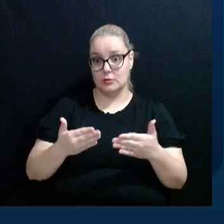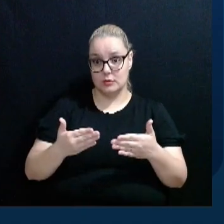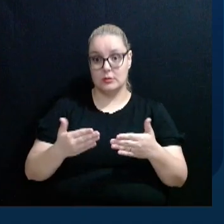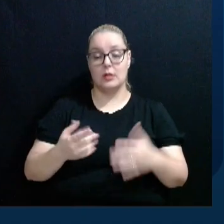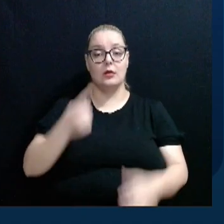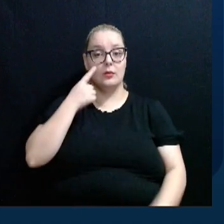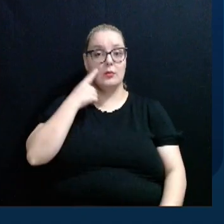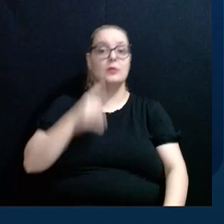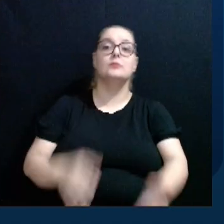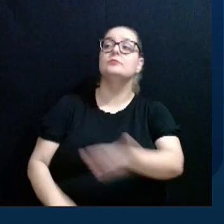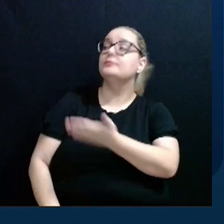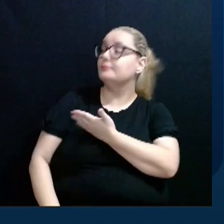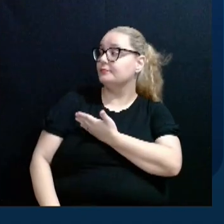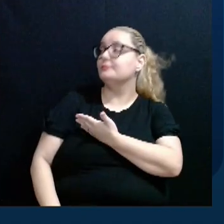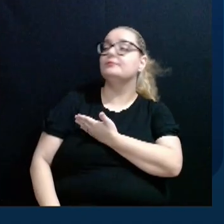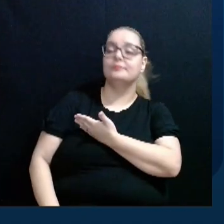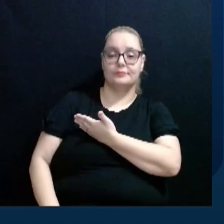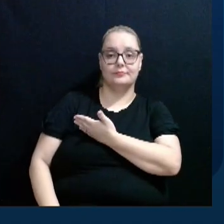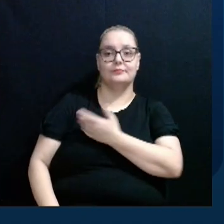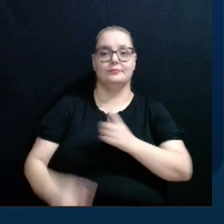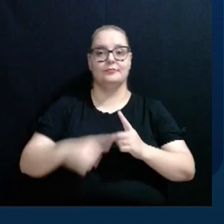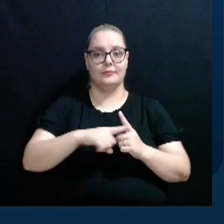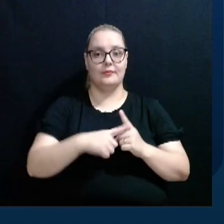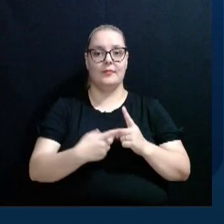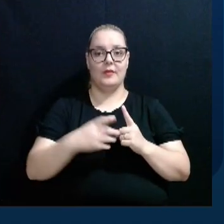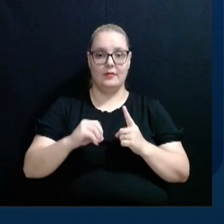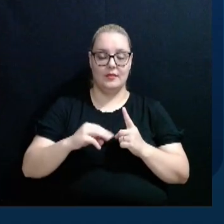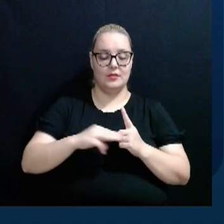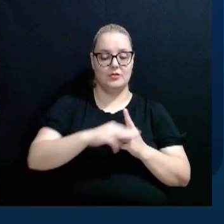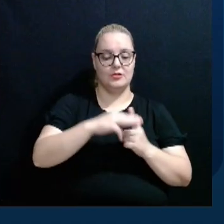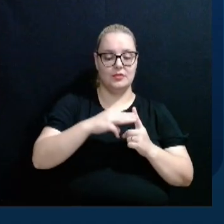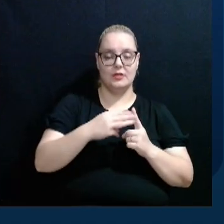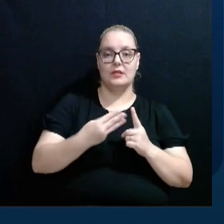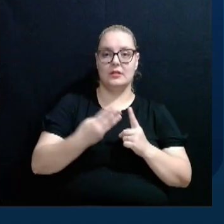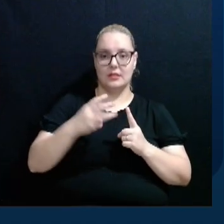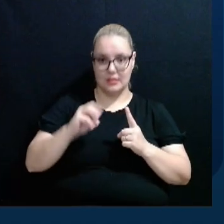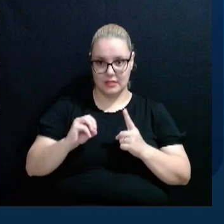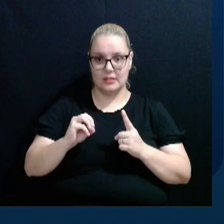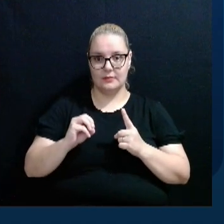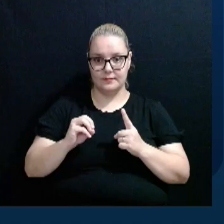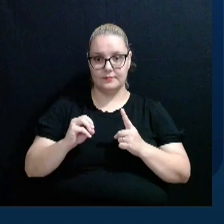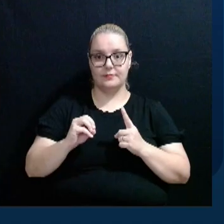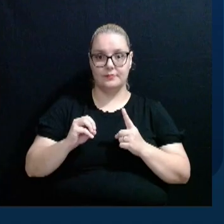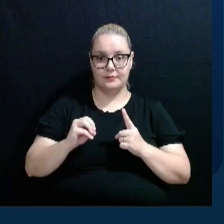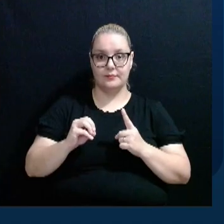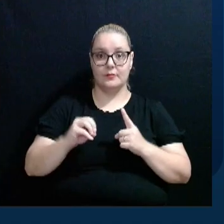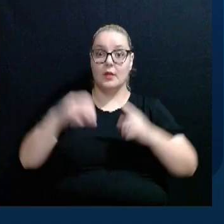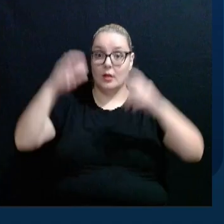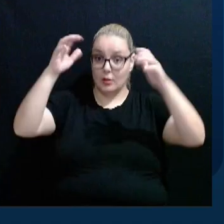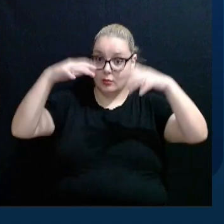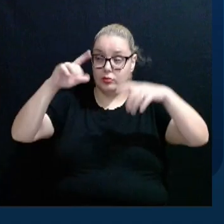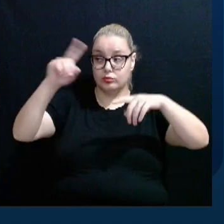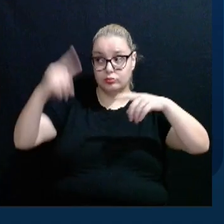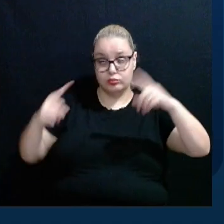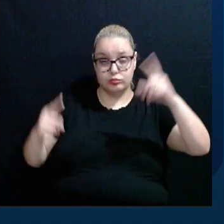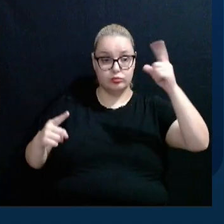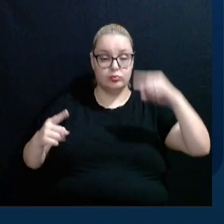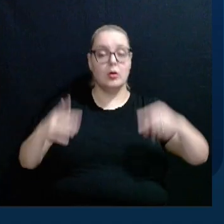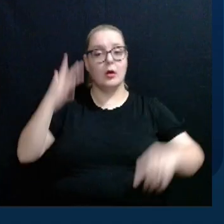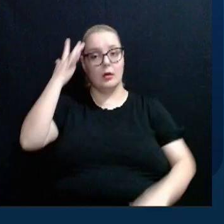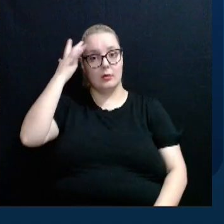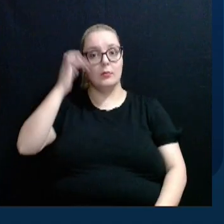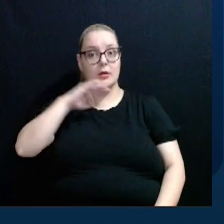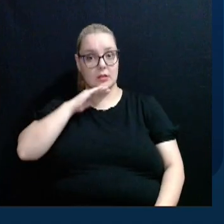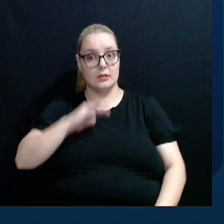tela, amanhã mínima de 20 e máxima de 30 graus previstas, com tempestades também se formando amanhã à tarde. Já